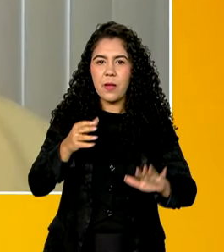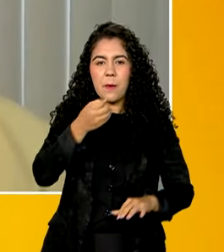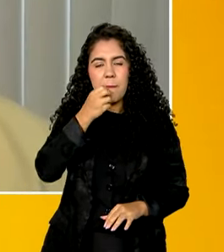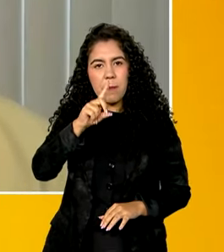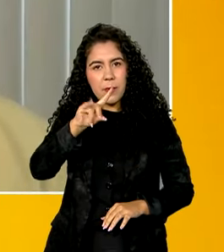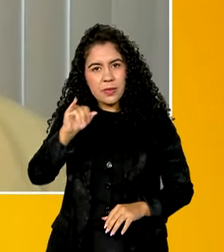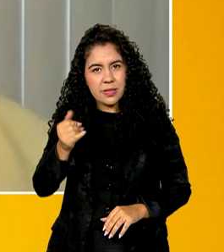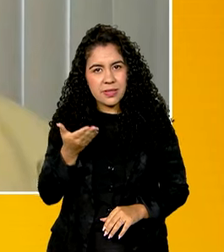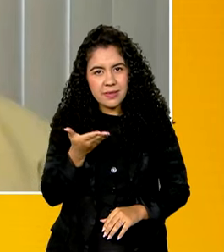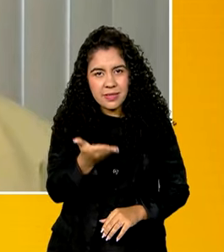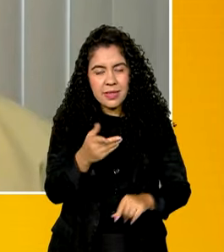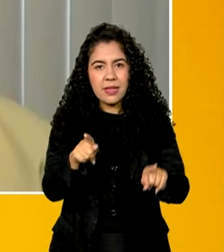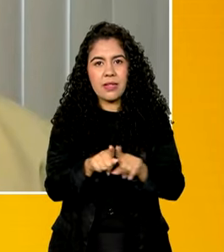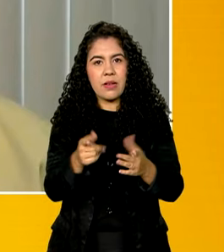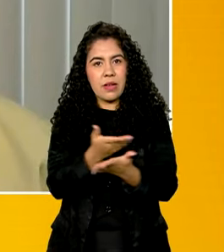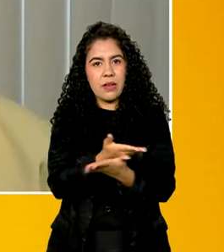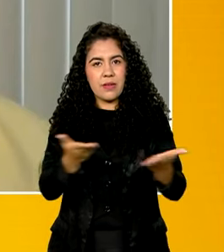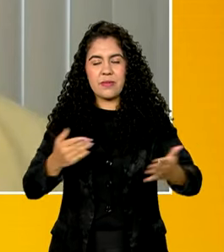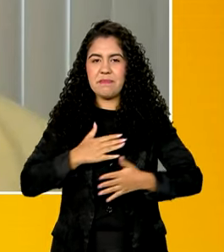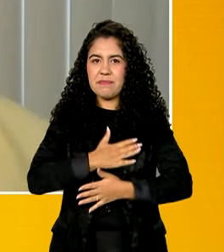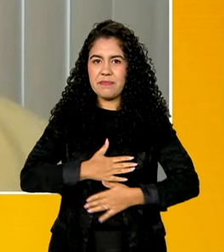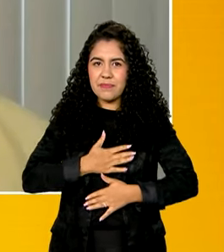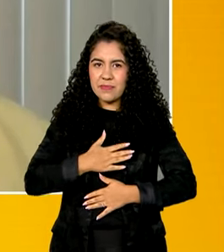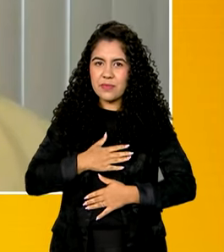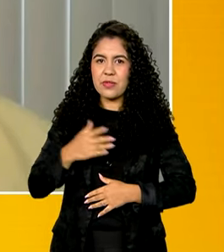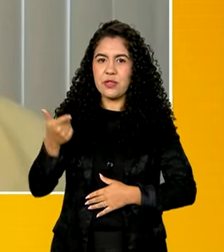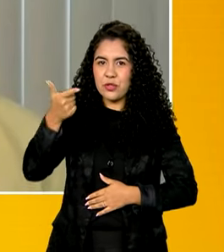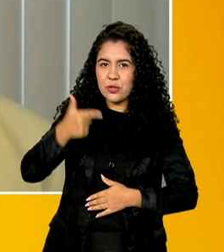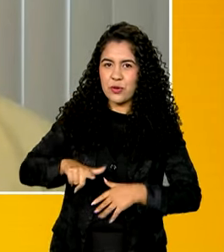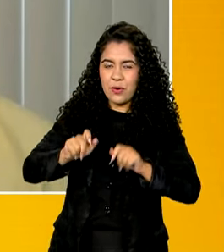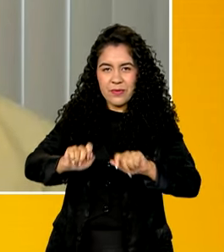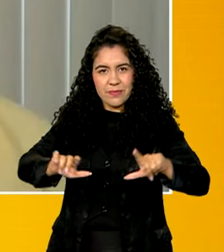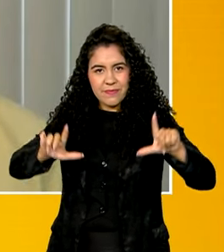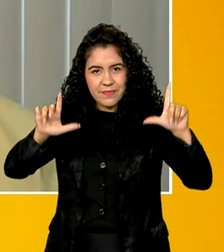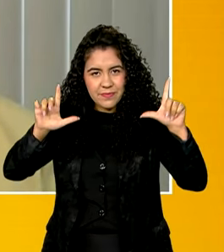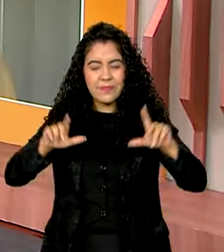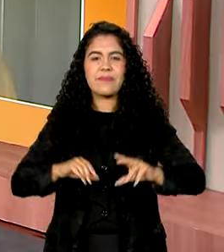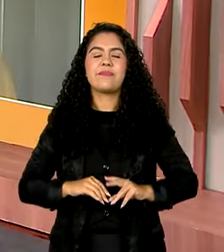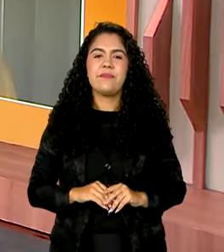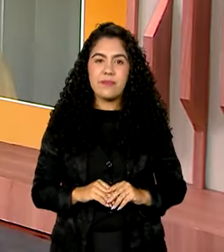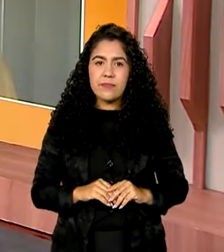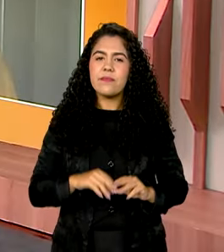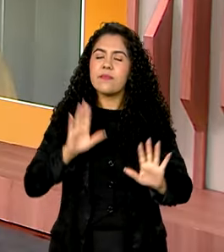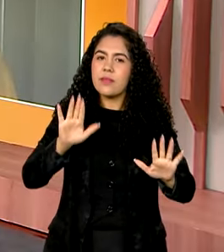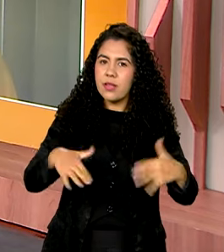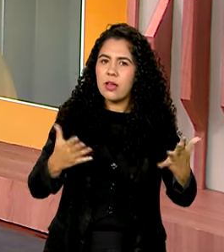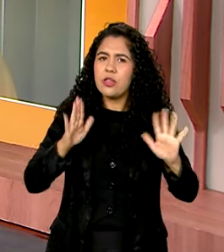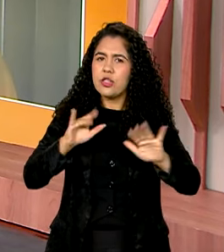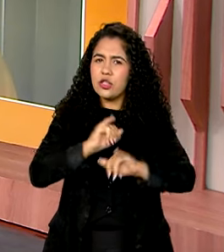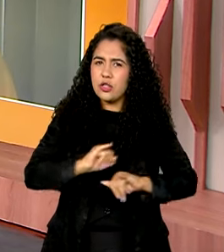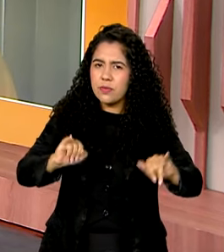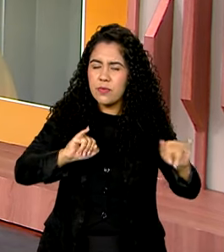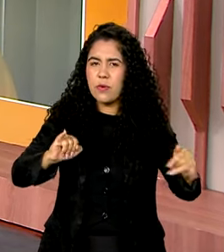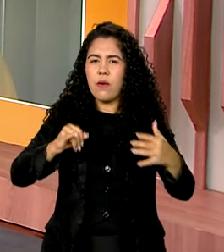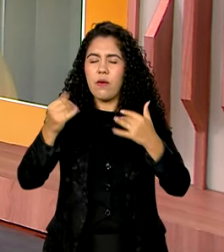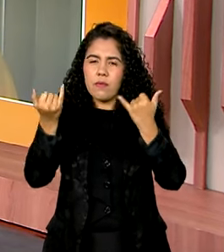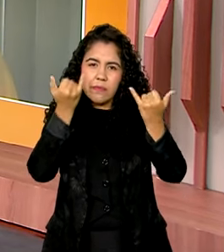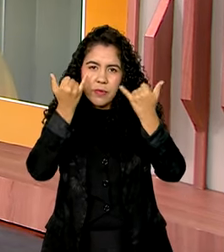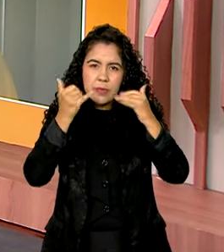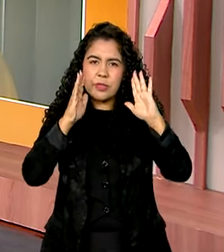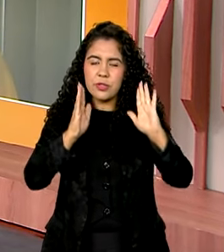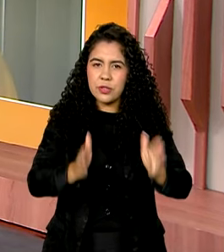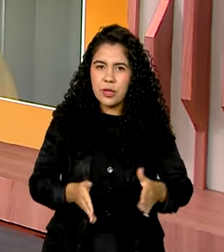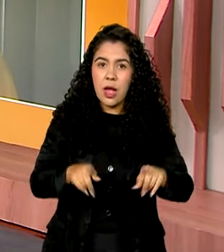todos. É uma satisfação poder estar de volta aqui com vocês. Alexandre, cartões divulgados, as provas estão